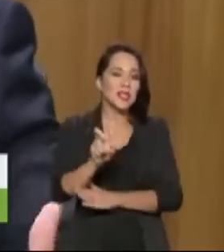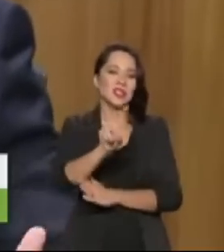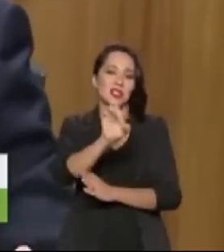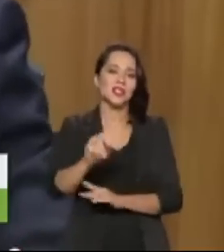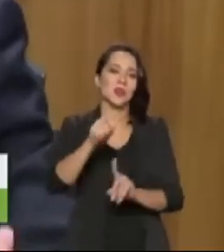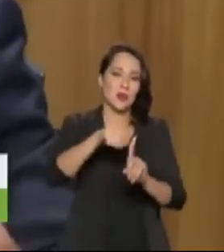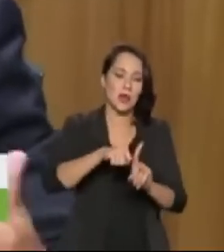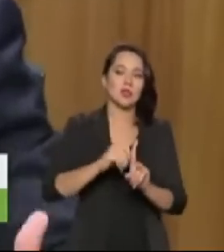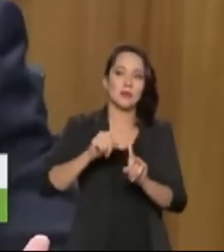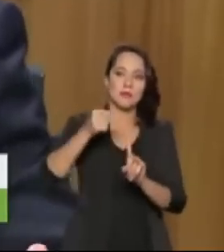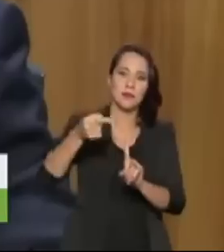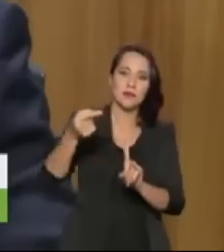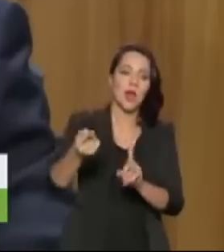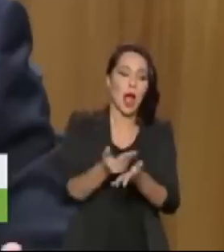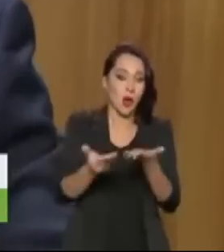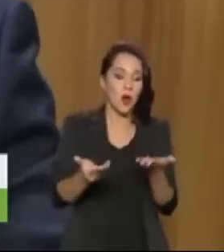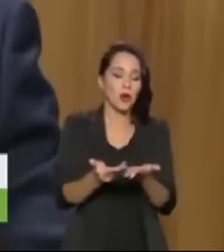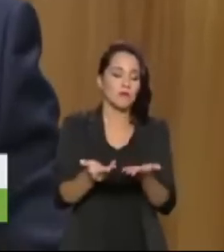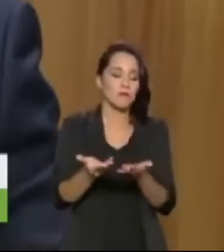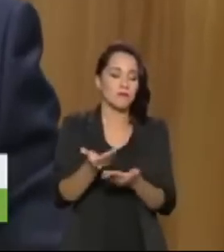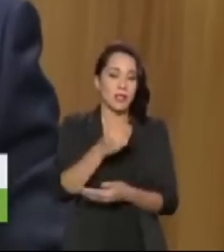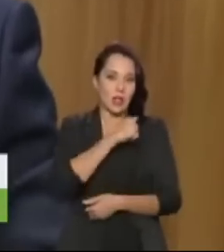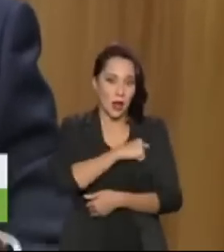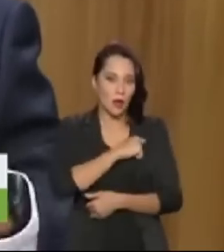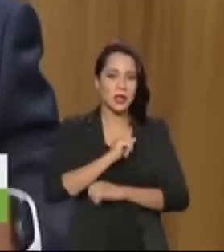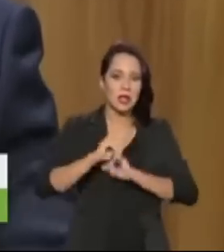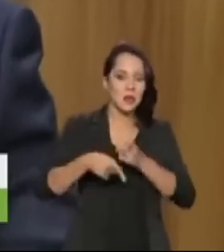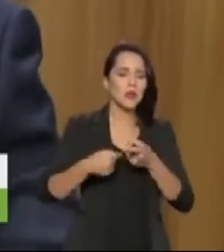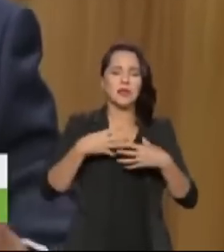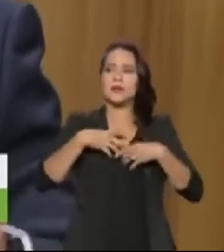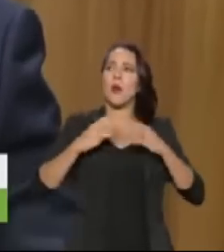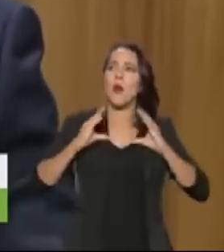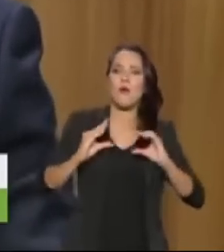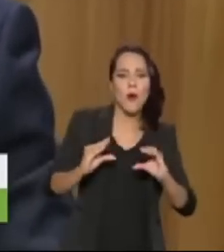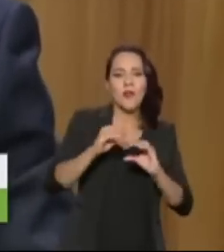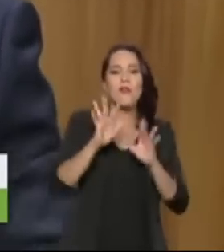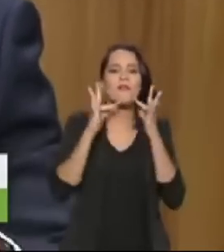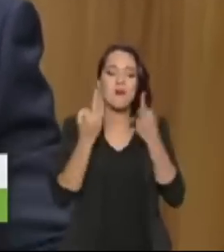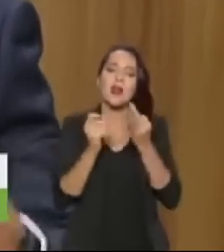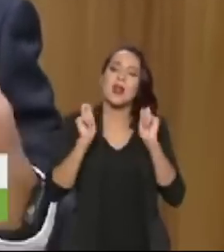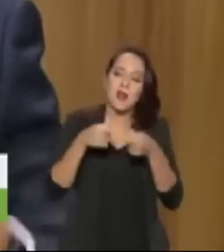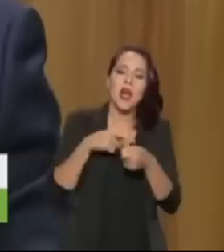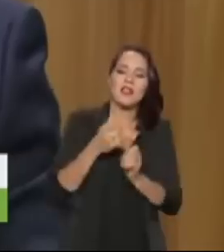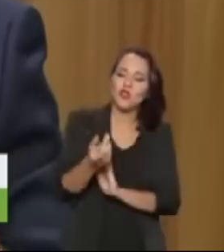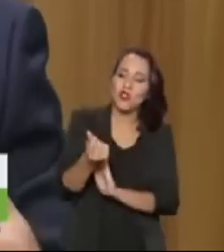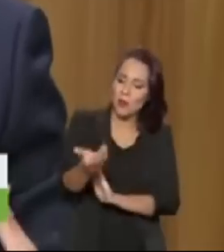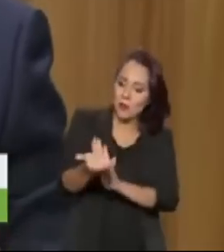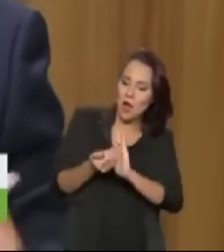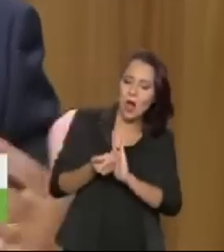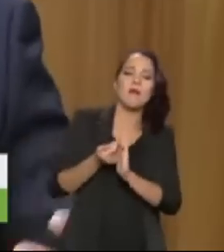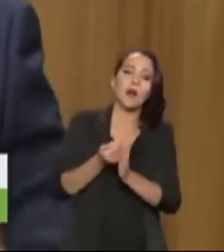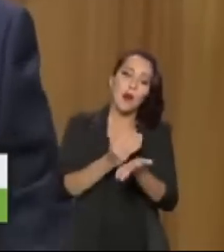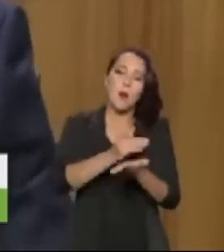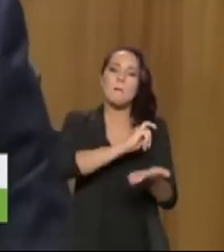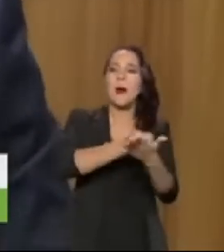né, subsequentes, a partir de agora, de agosto, e com isso trazer um conforto também para que essas famílias já recebam no início do